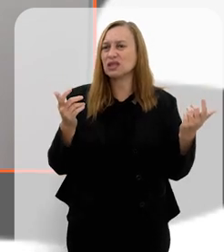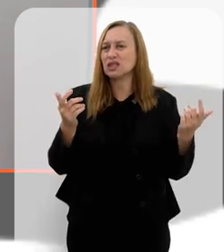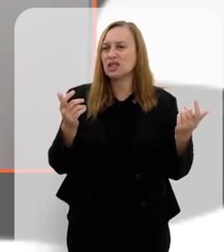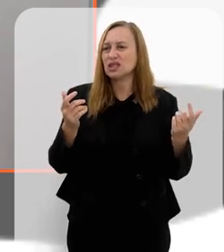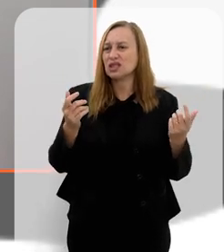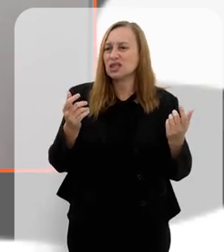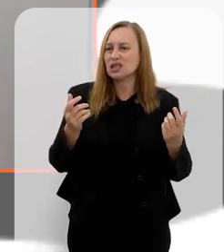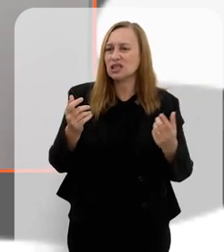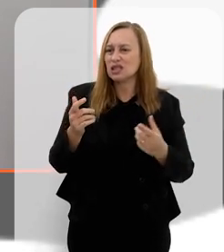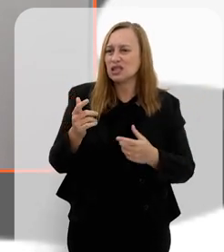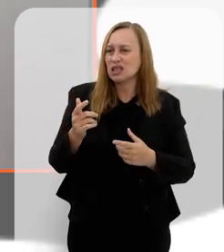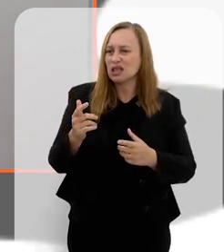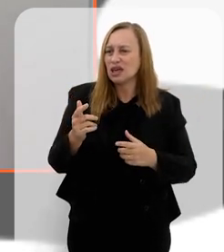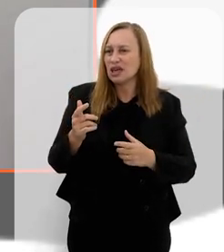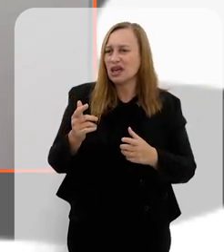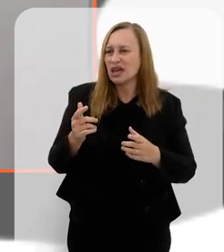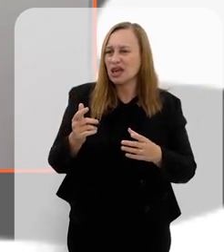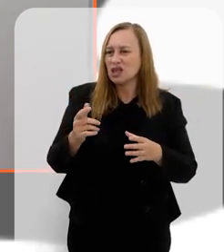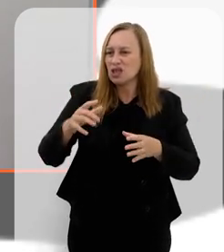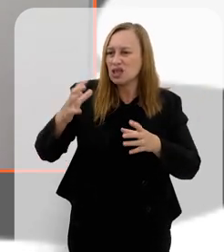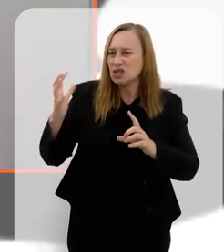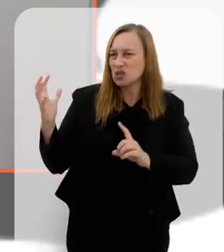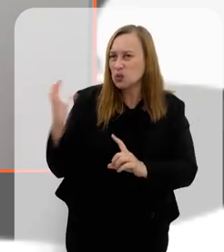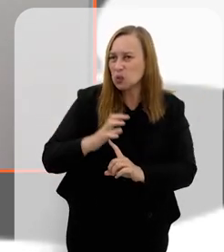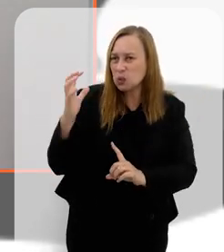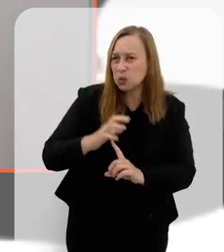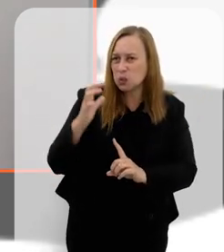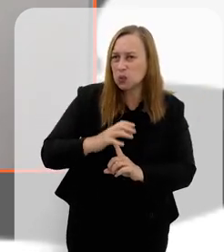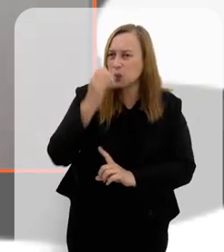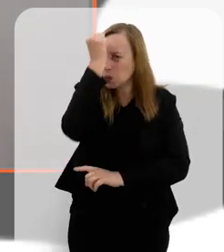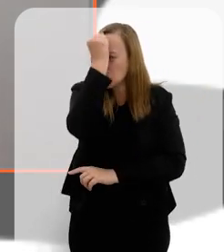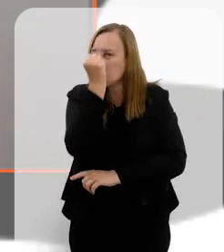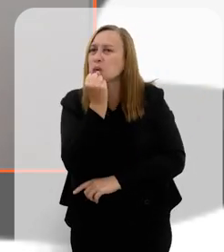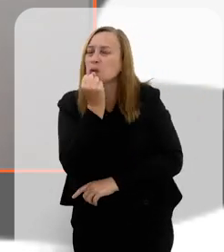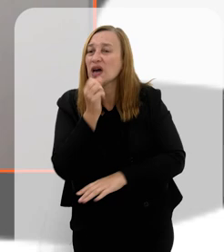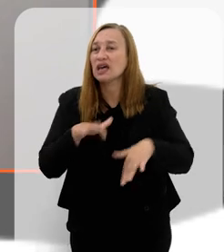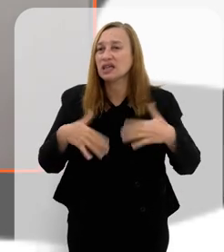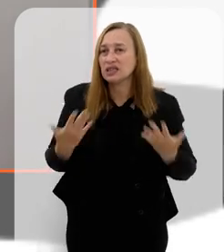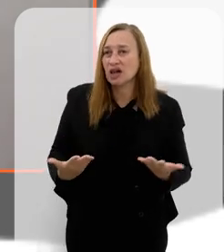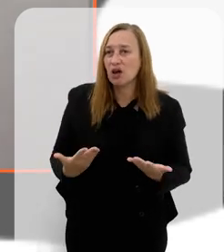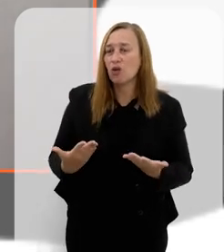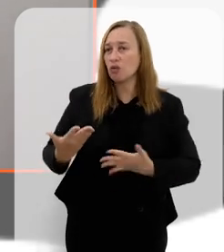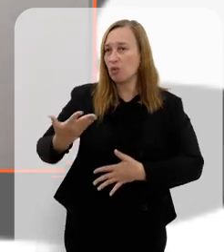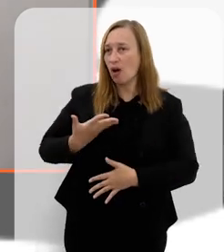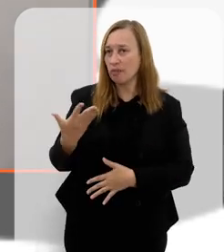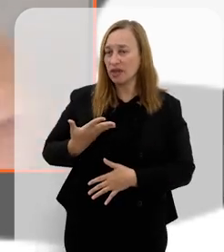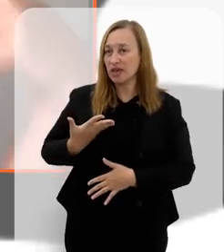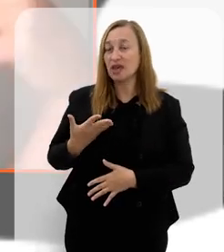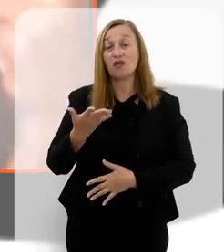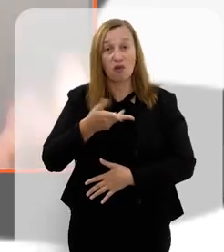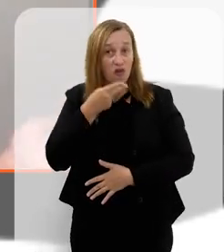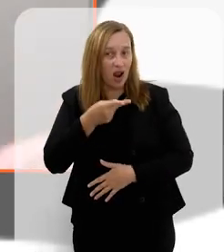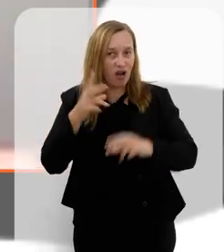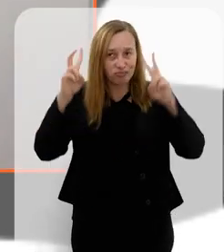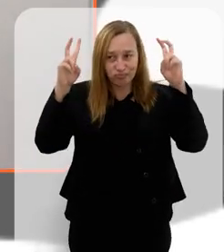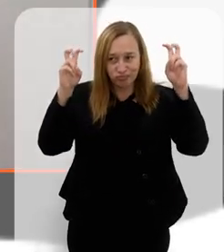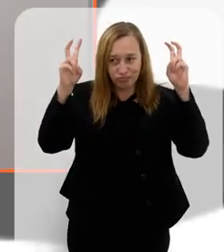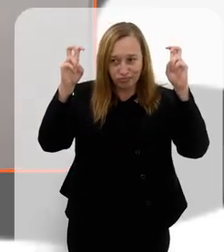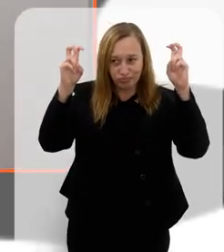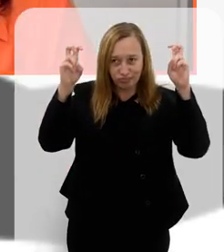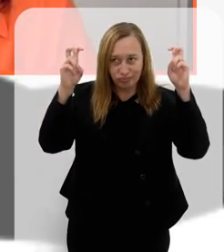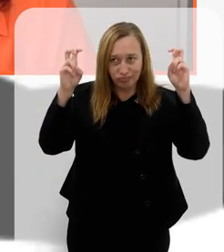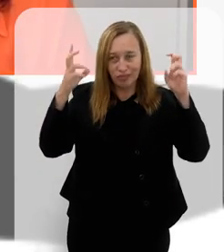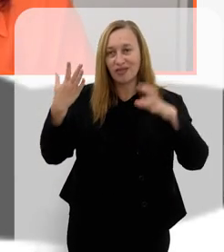malha do terrorismo, Terrorismo. né? Então, assim, o Frederic, deixa eu fazer um parênteses para